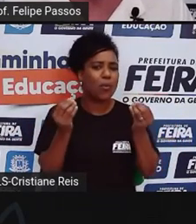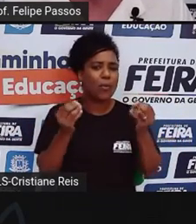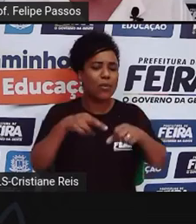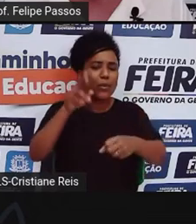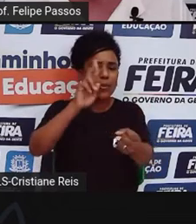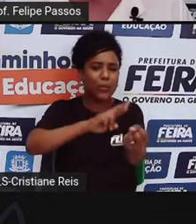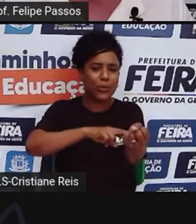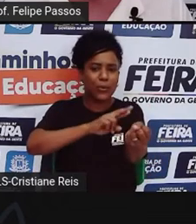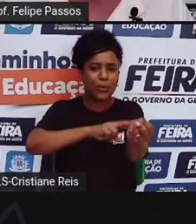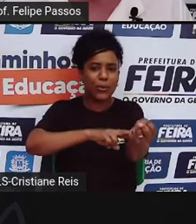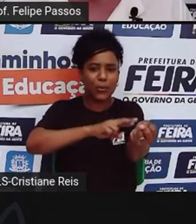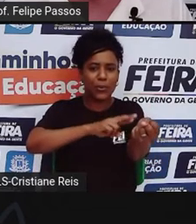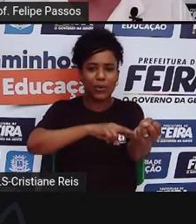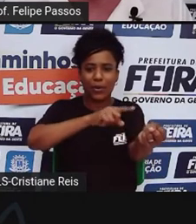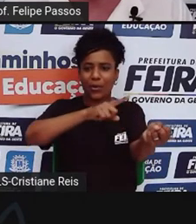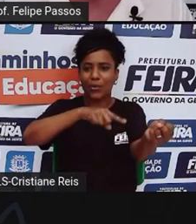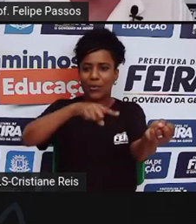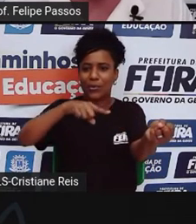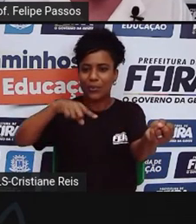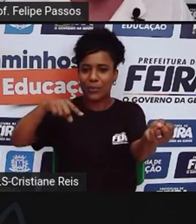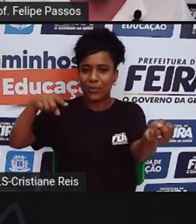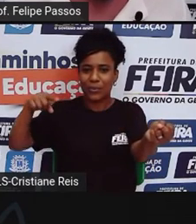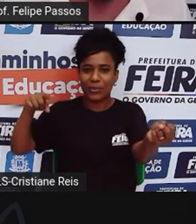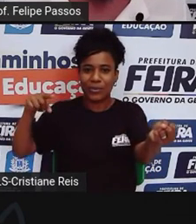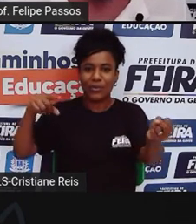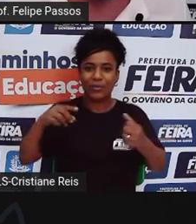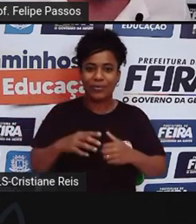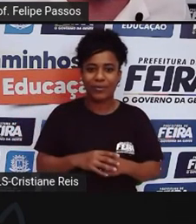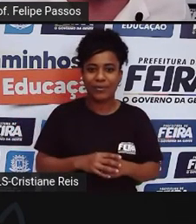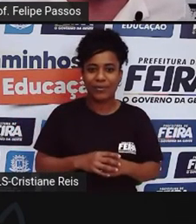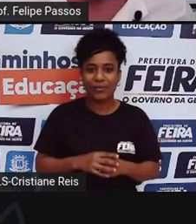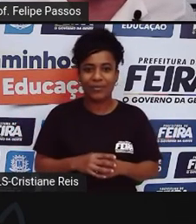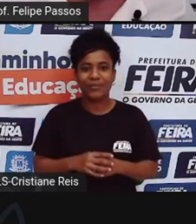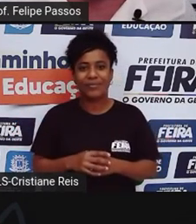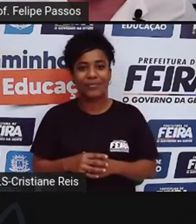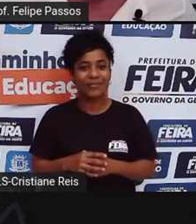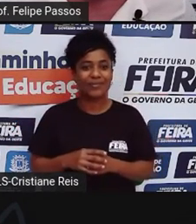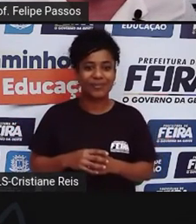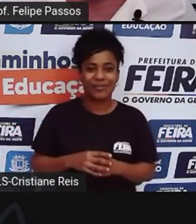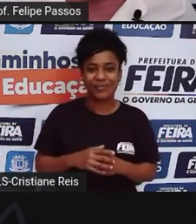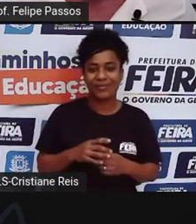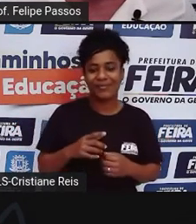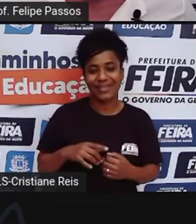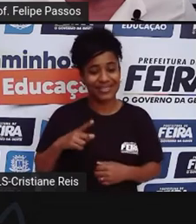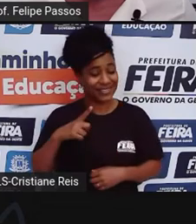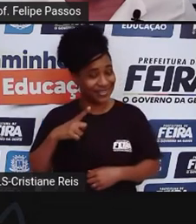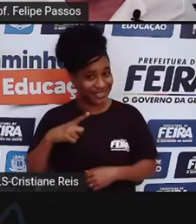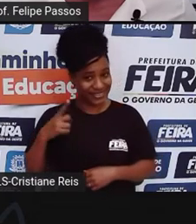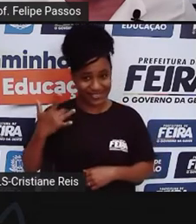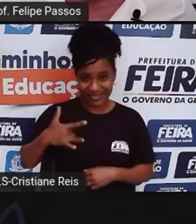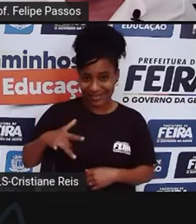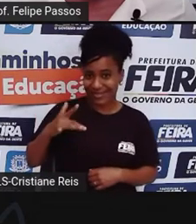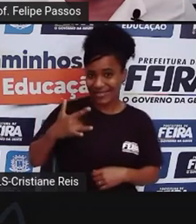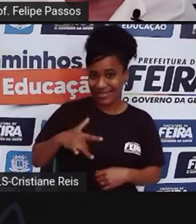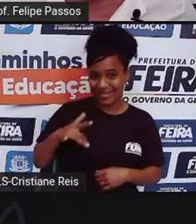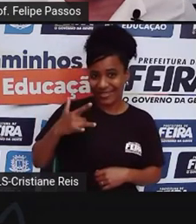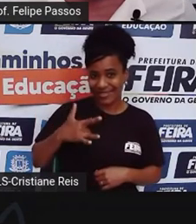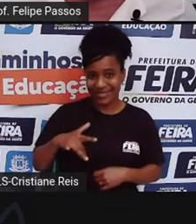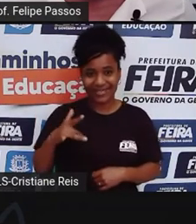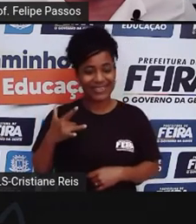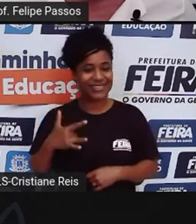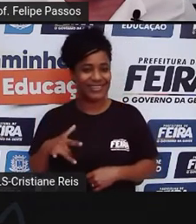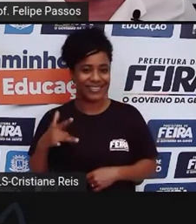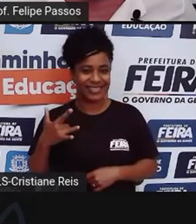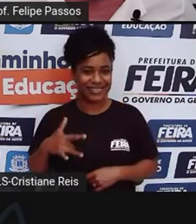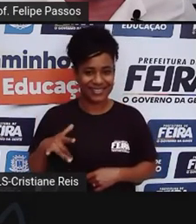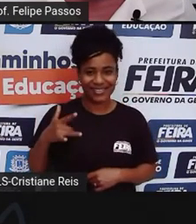Para vocês aprenderem a cantar, certo? Tem a dó de pena, de uma ré para